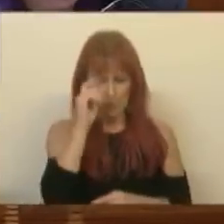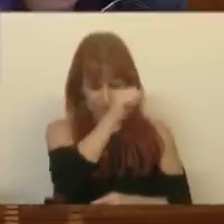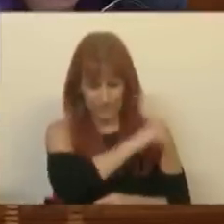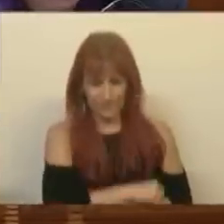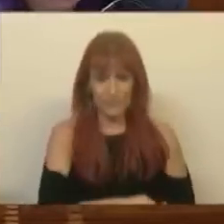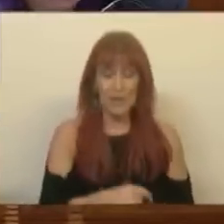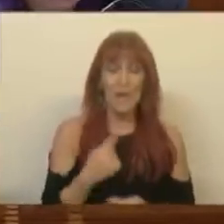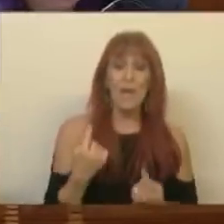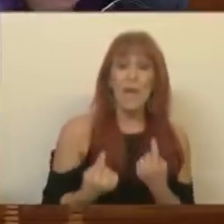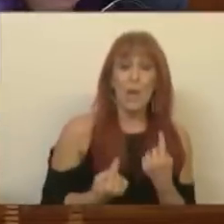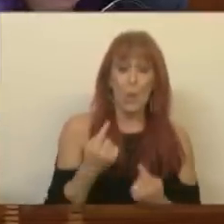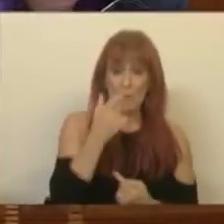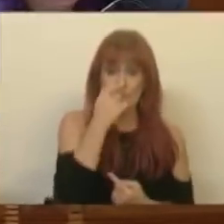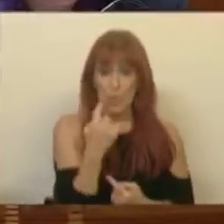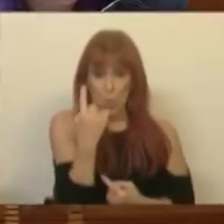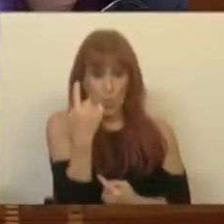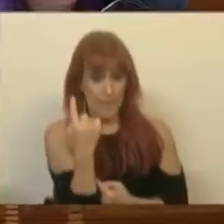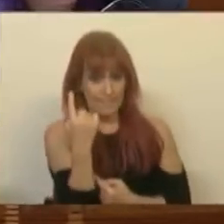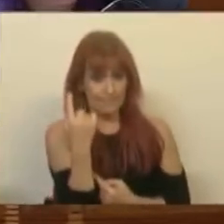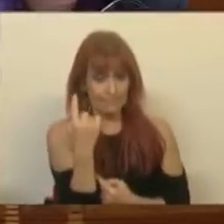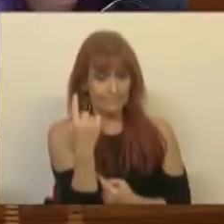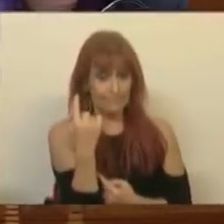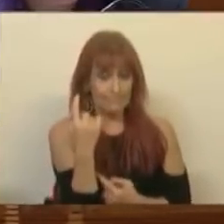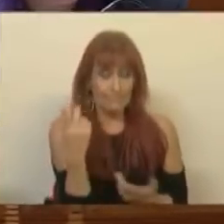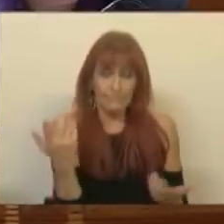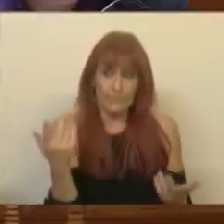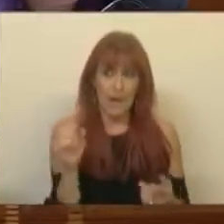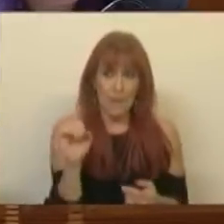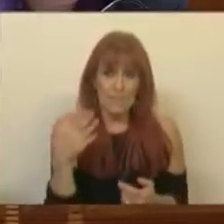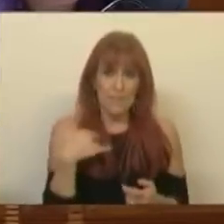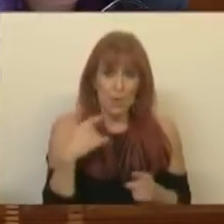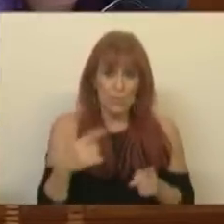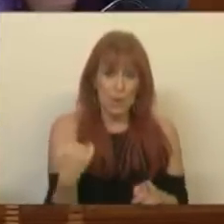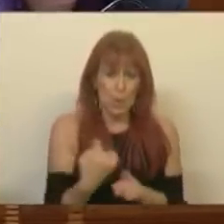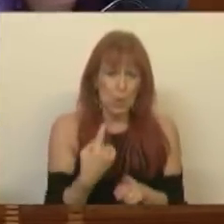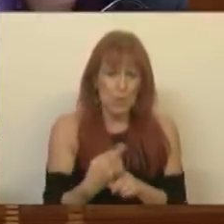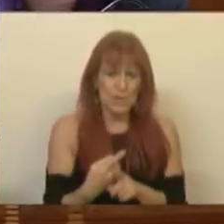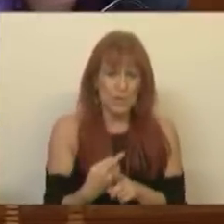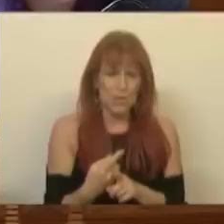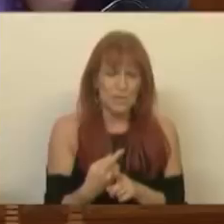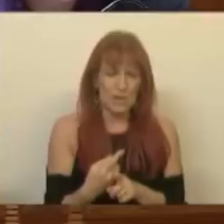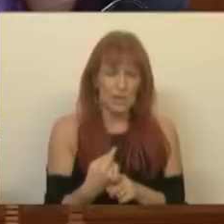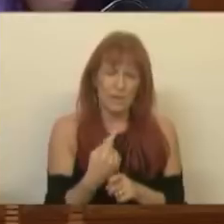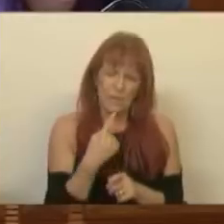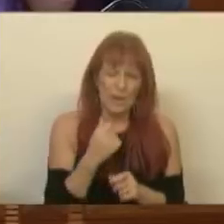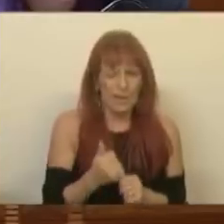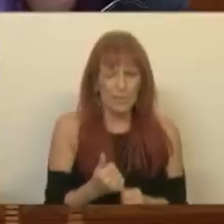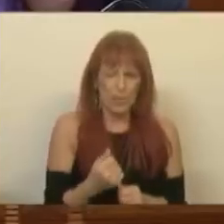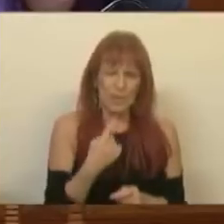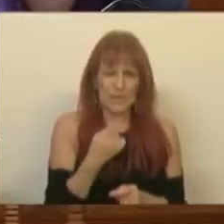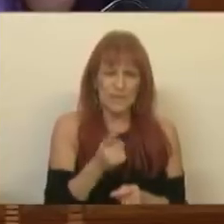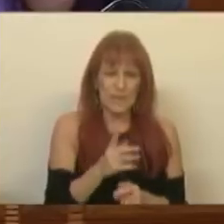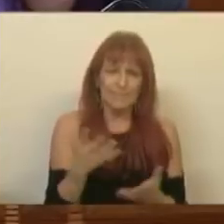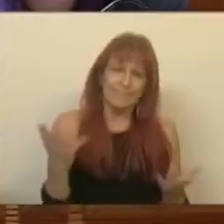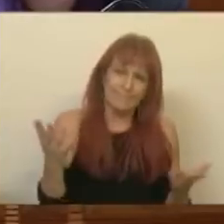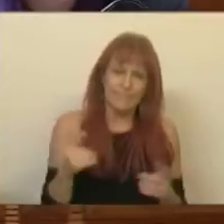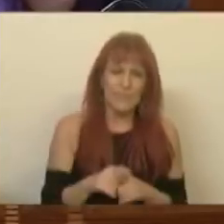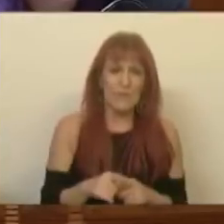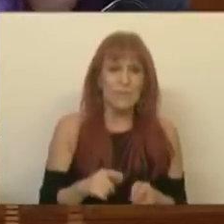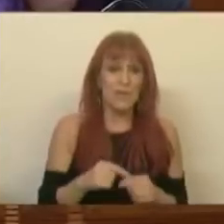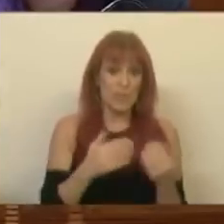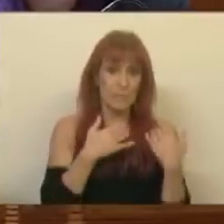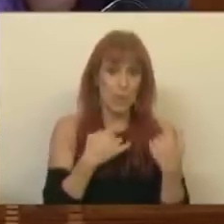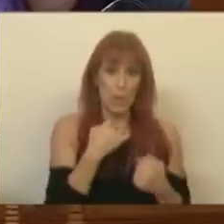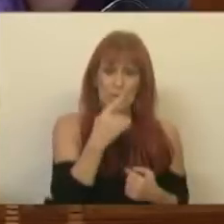cada vez que uma pessoa Primeiro vou começar por uma coisa que é dizer mas que tenha